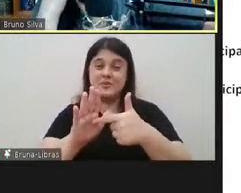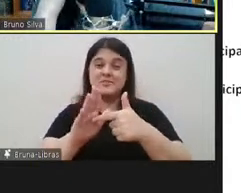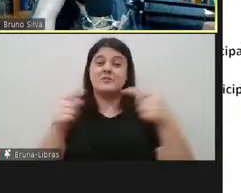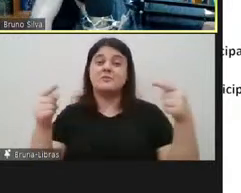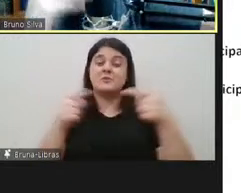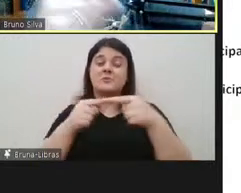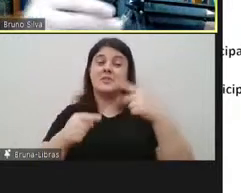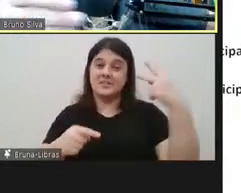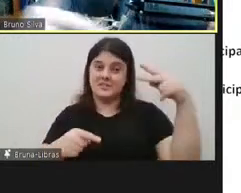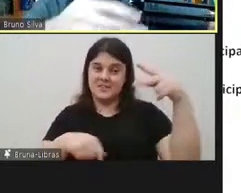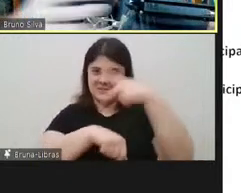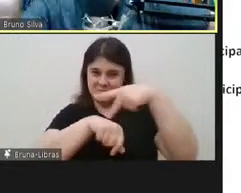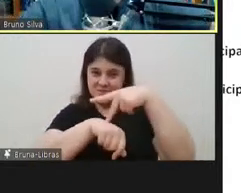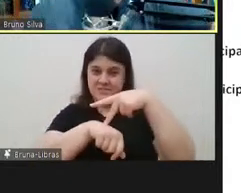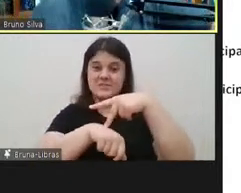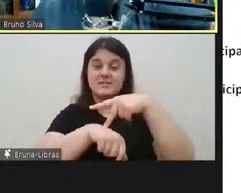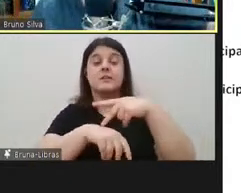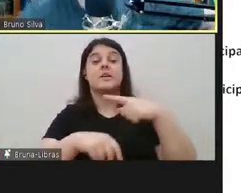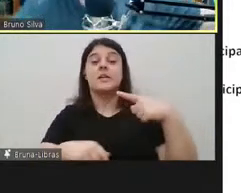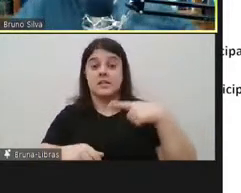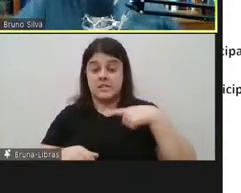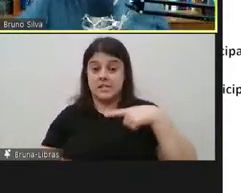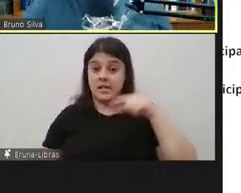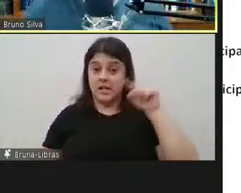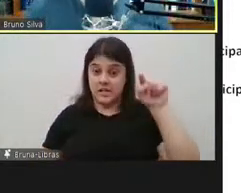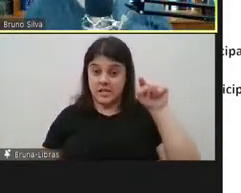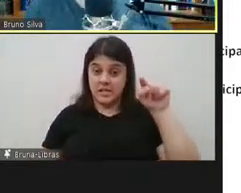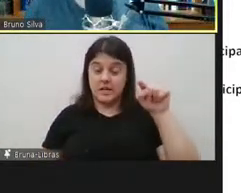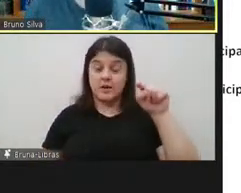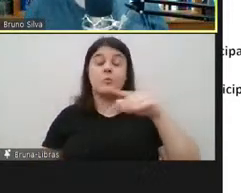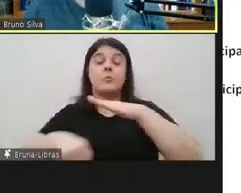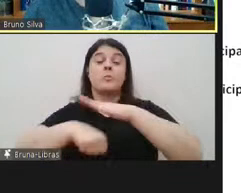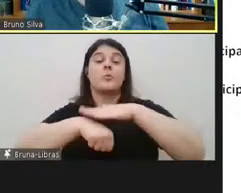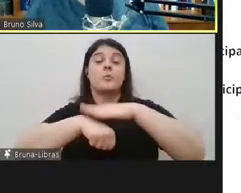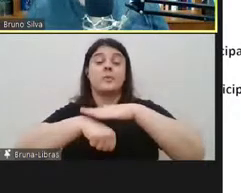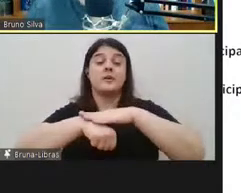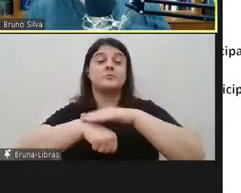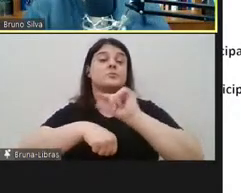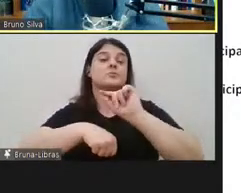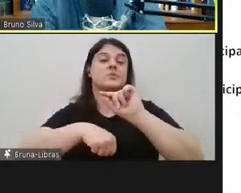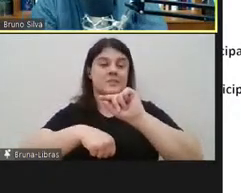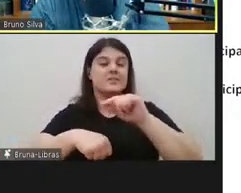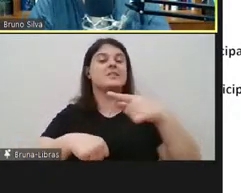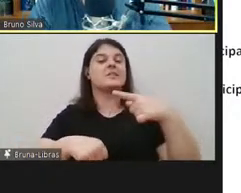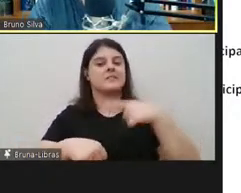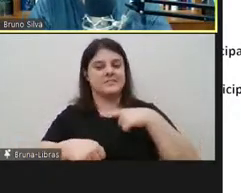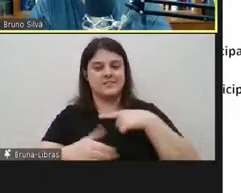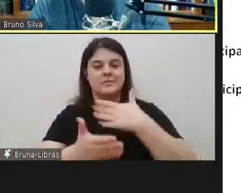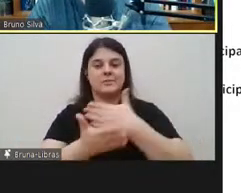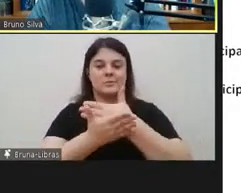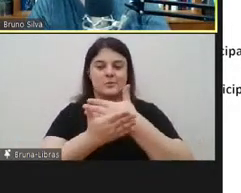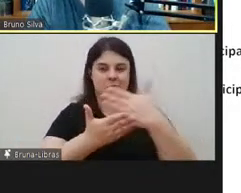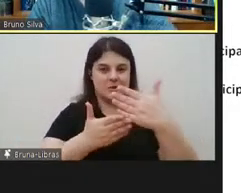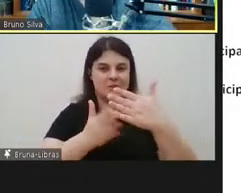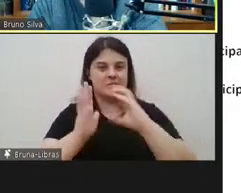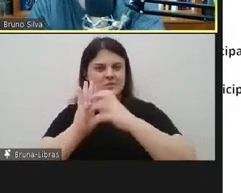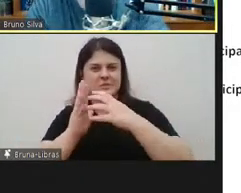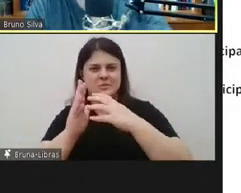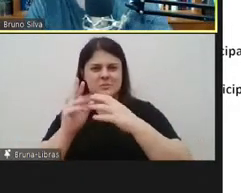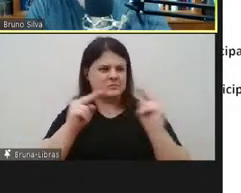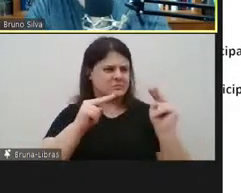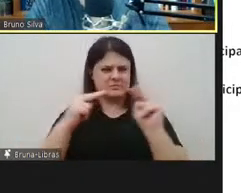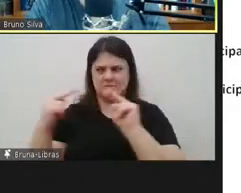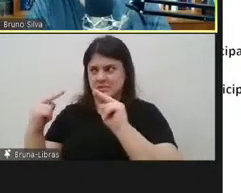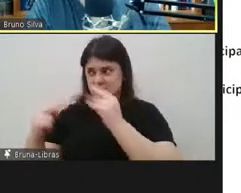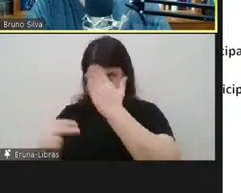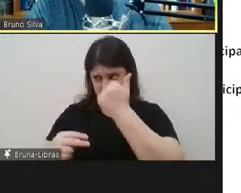no caso da Dinamarca né E você tem ali Uma das uma das um dos momentos vamos é assim e que justamente entra ele a figura do partido Olha o outro falar